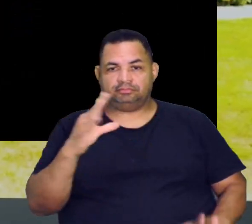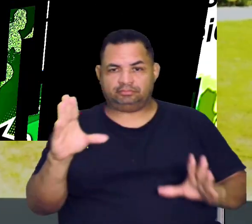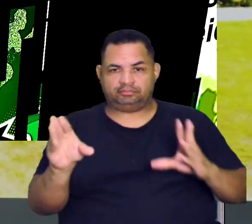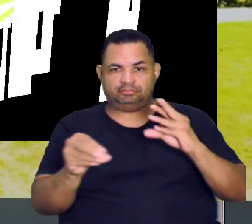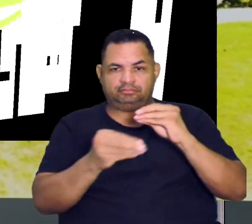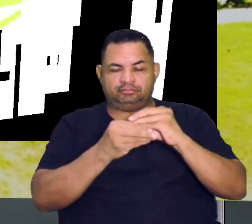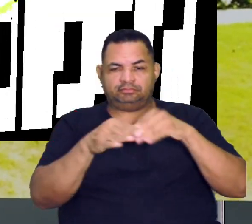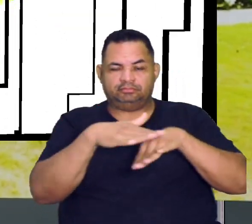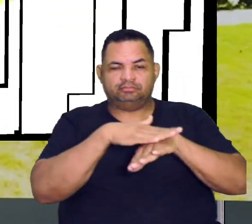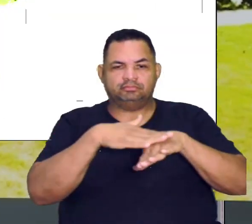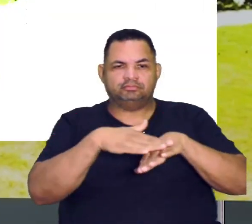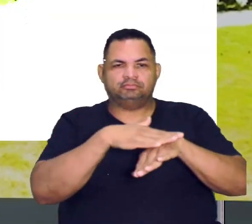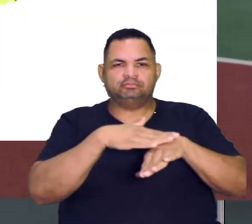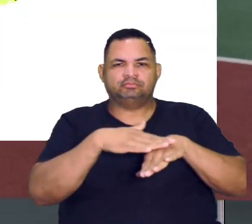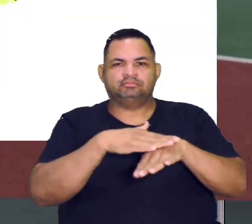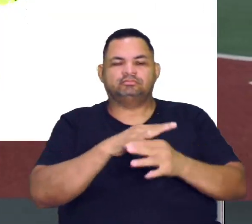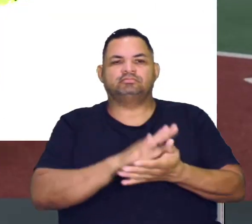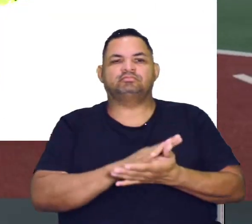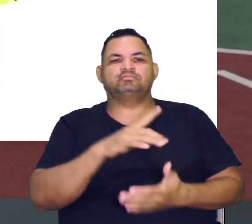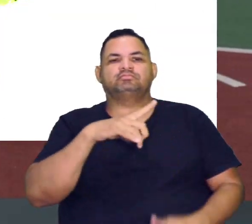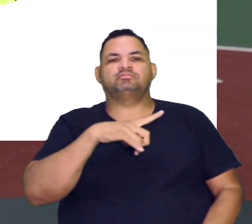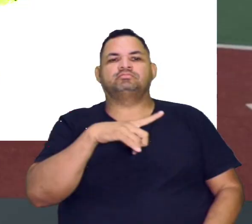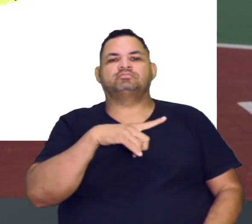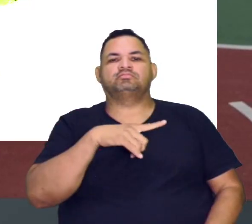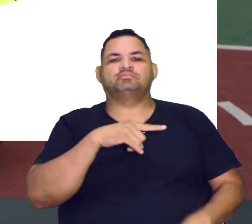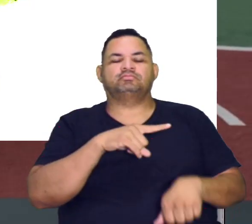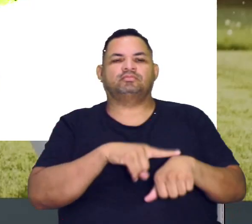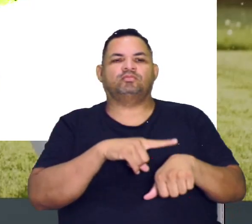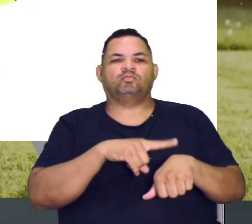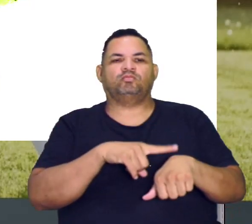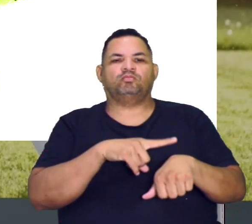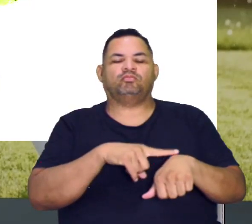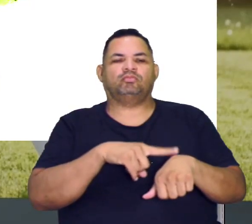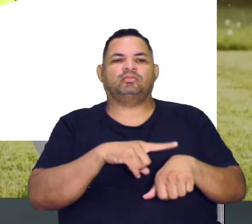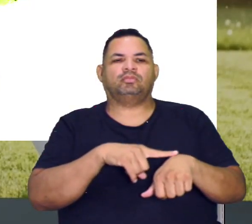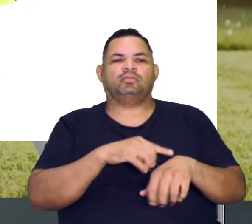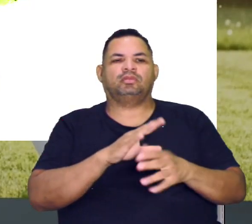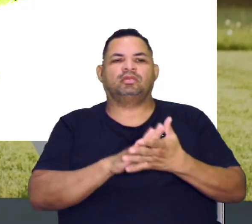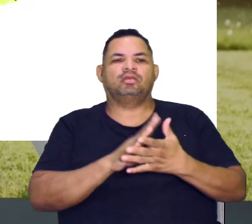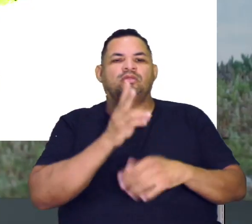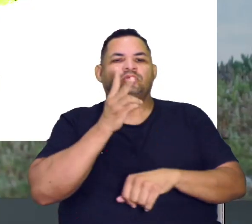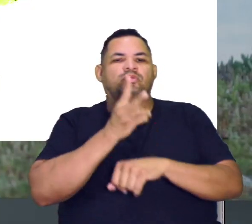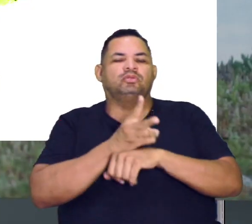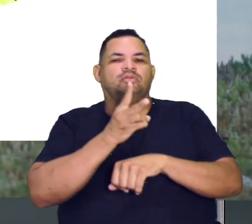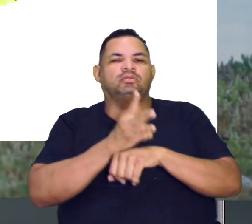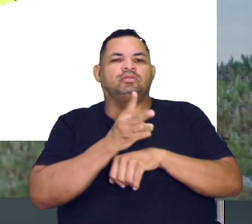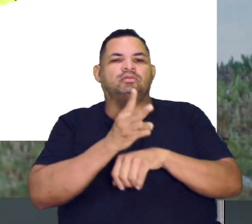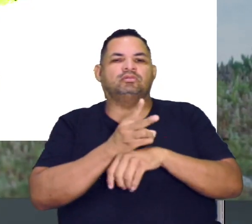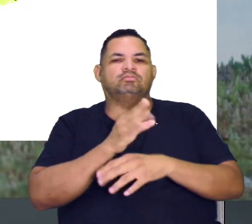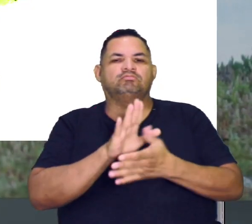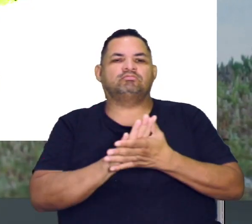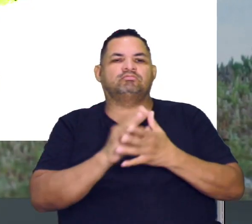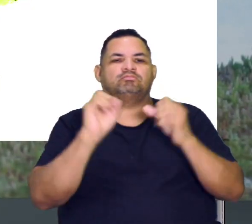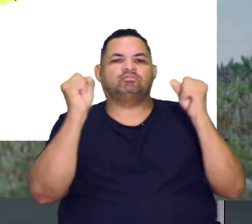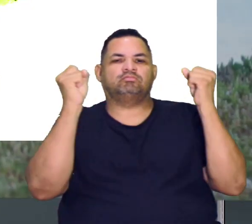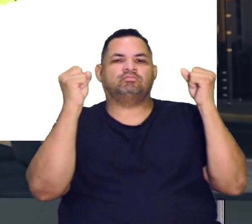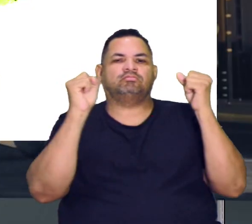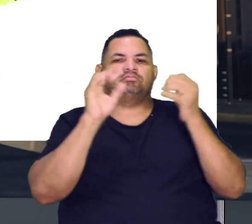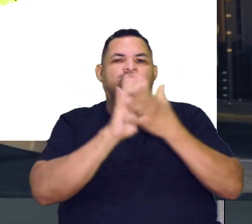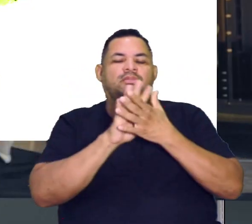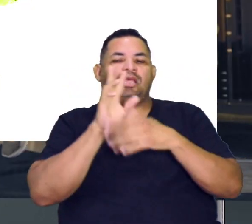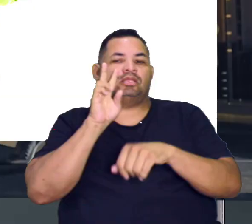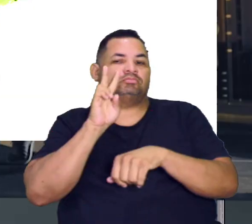nossa conversa, temos agora um momento aí da nossa externa de hoje, que fala aí da educação física e